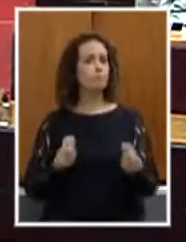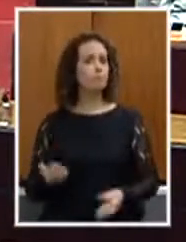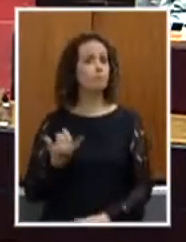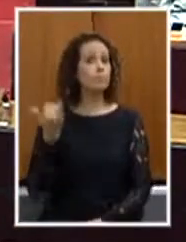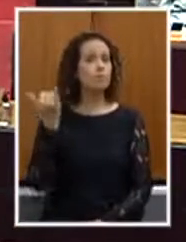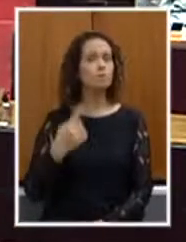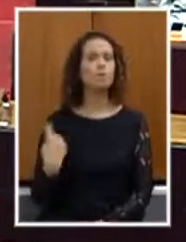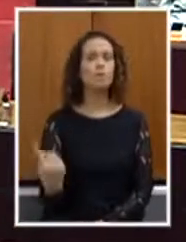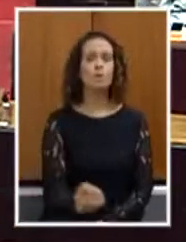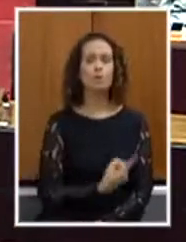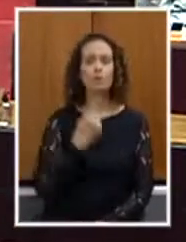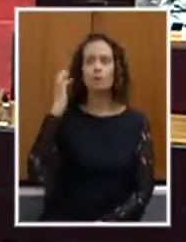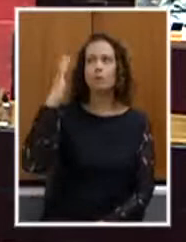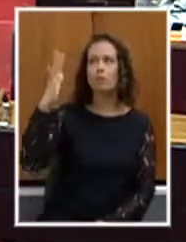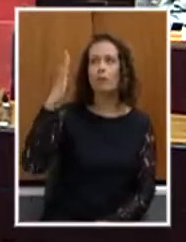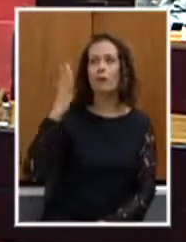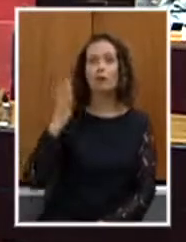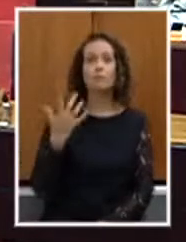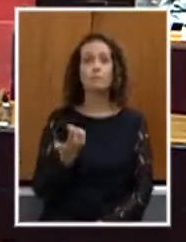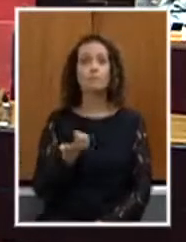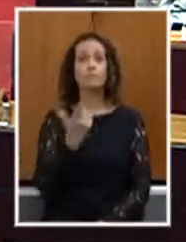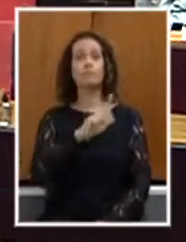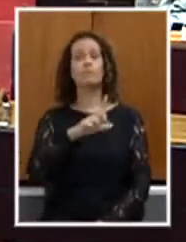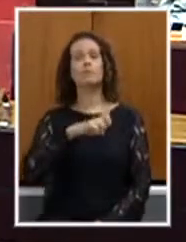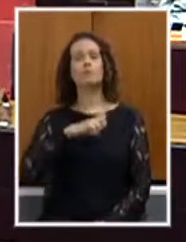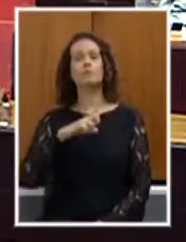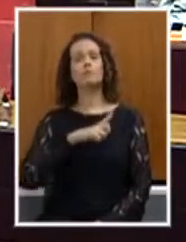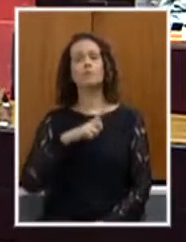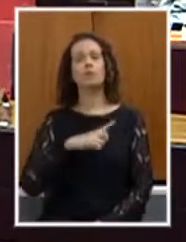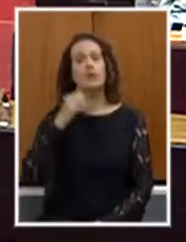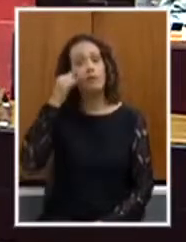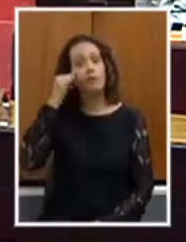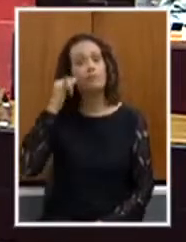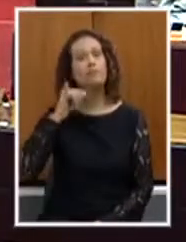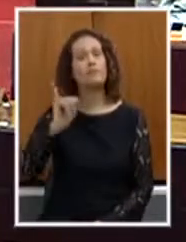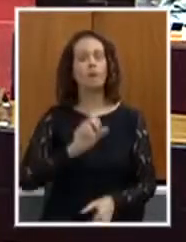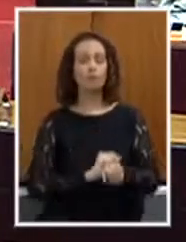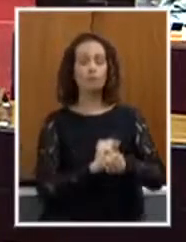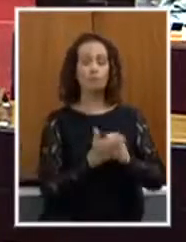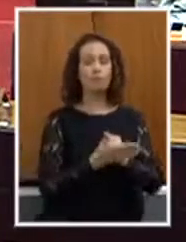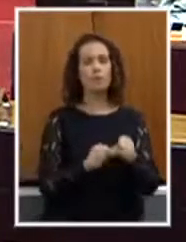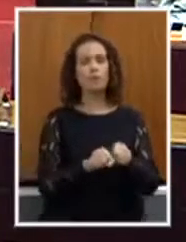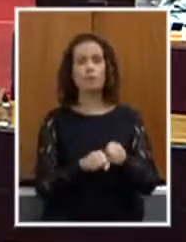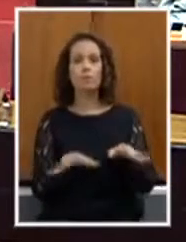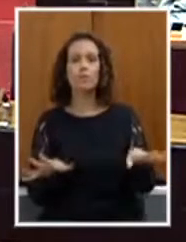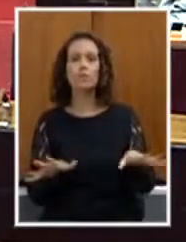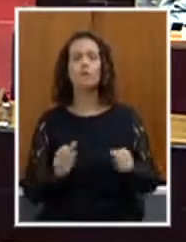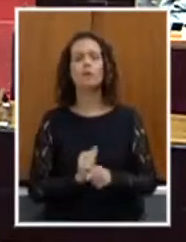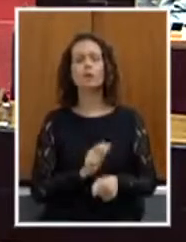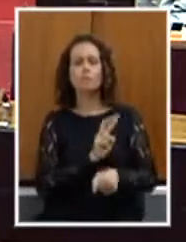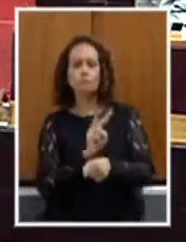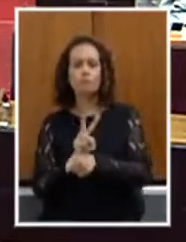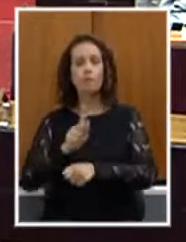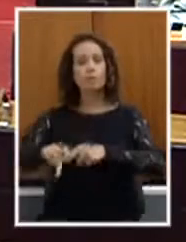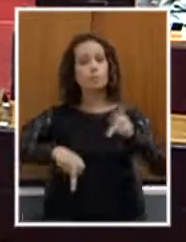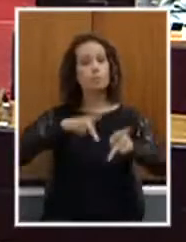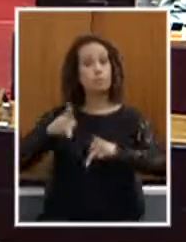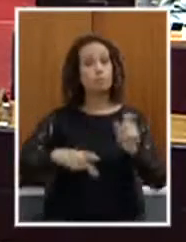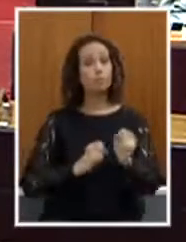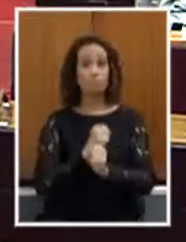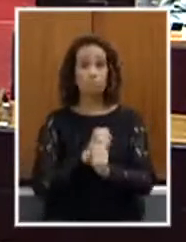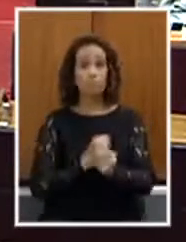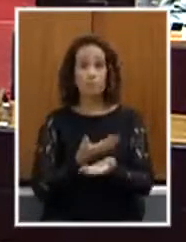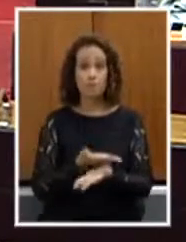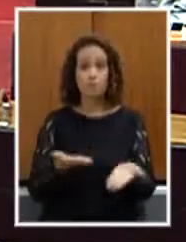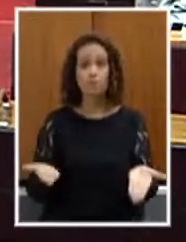a tão sonhada vacina para prevenir, para precaver o coronavírus, né, para proteger a nossa população. Se num ano como esse,